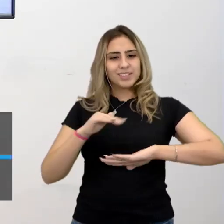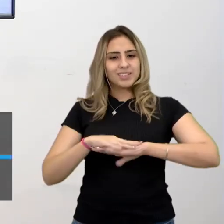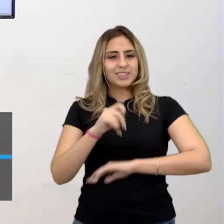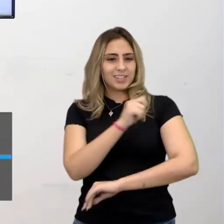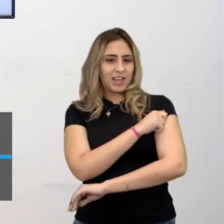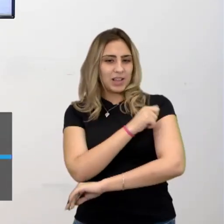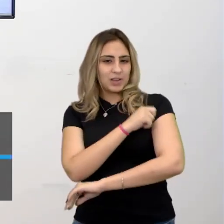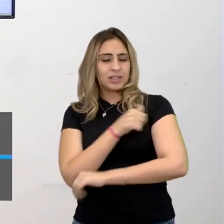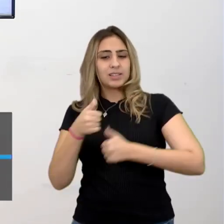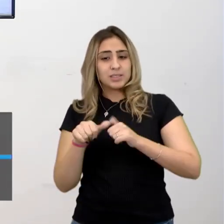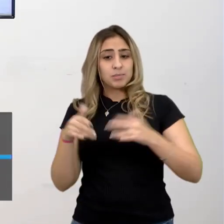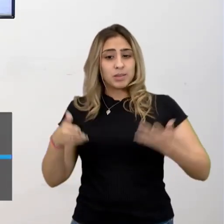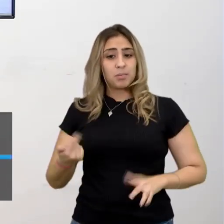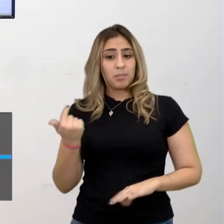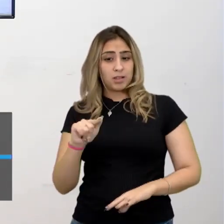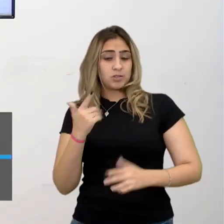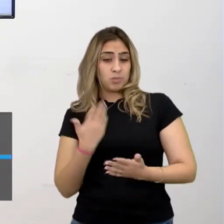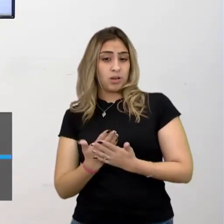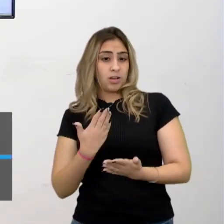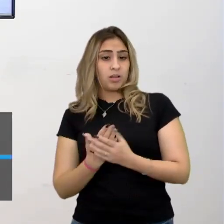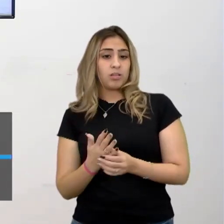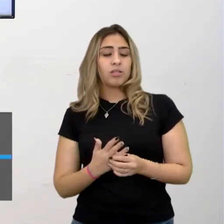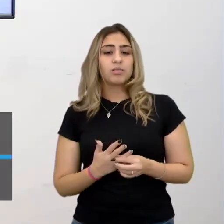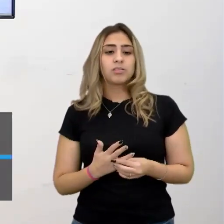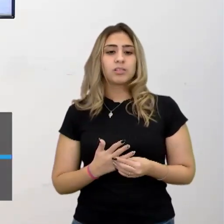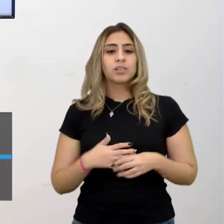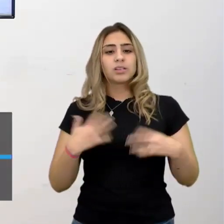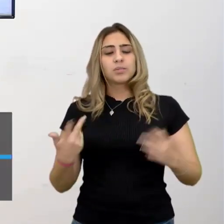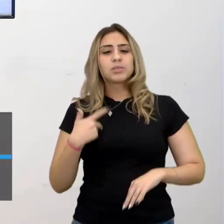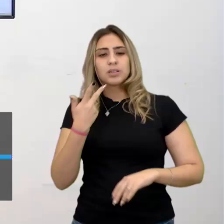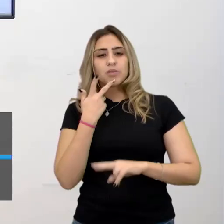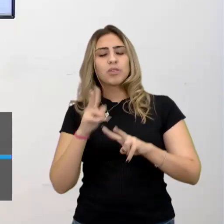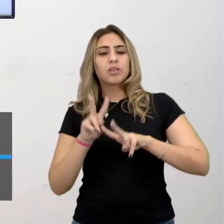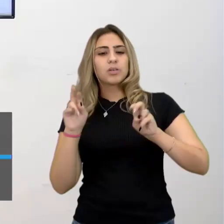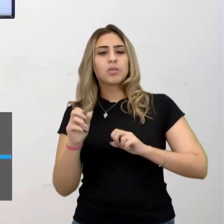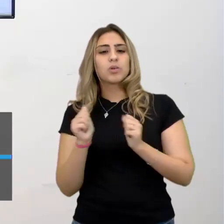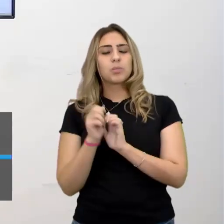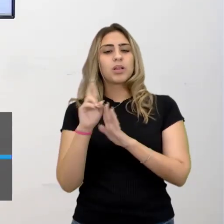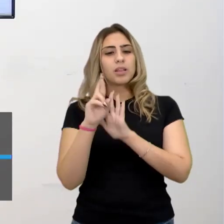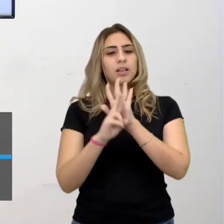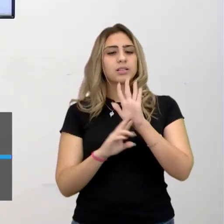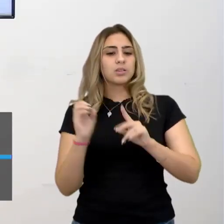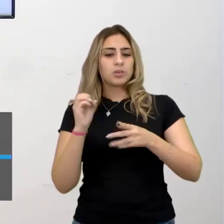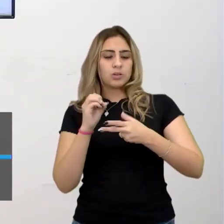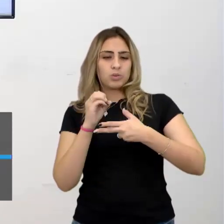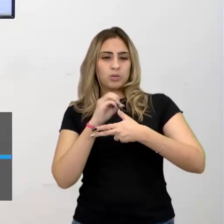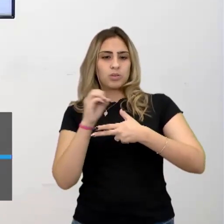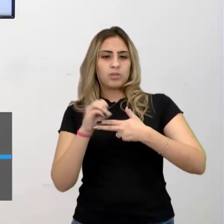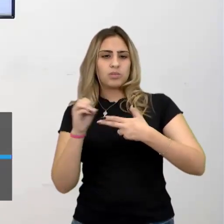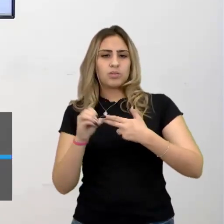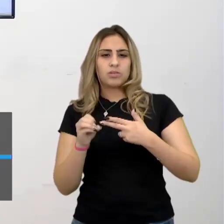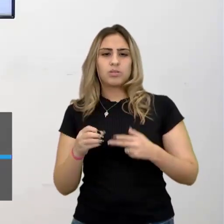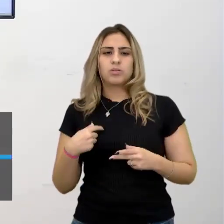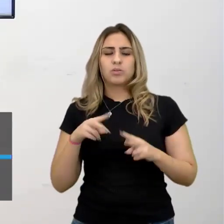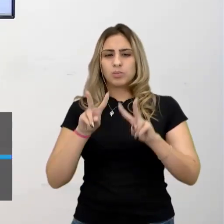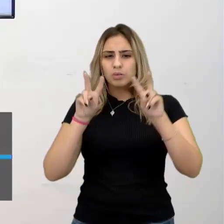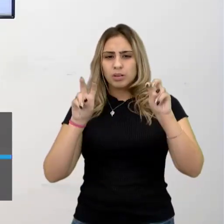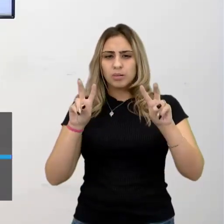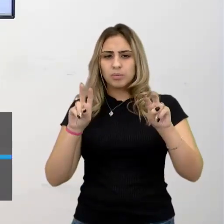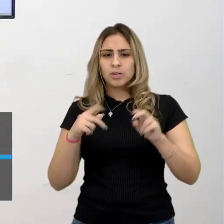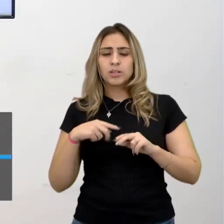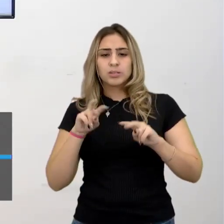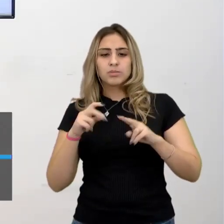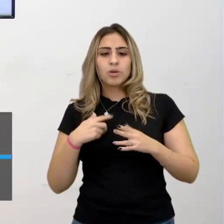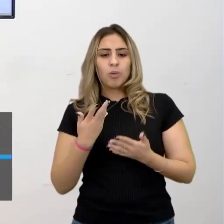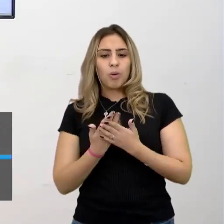queridíssimos estudantes, estamos aqui para mais uma aula e aí estamos falando sobre redação do Enem. Nossa, o tema super a ver